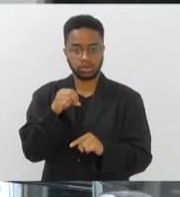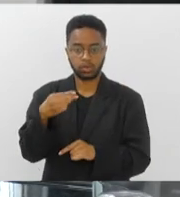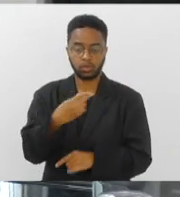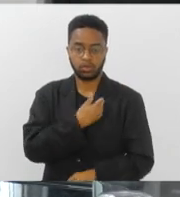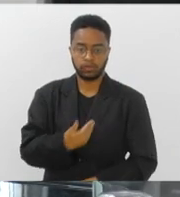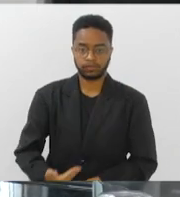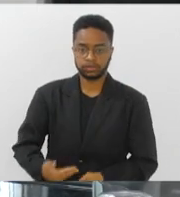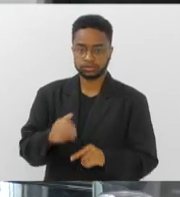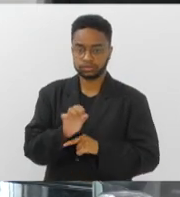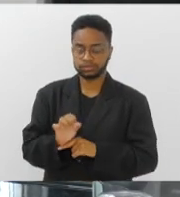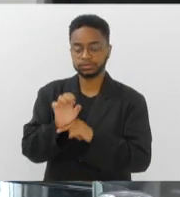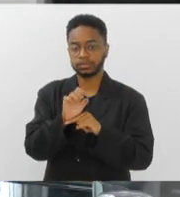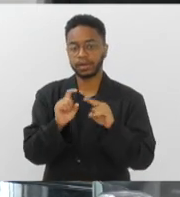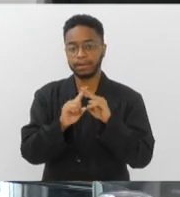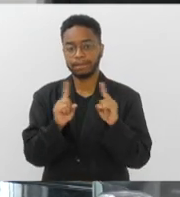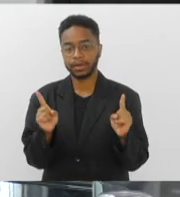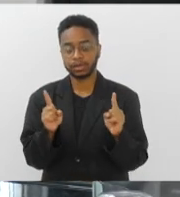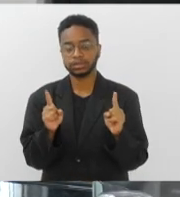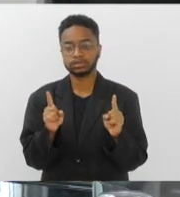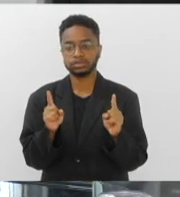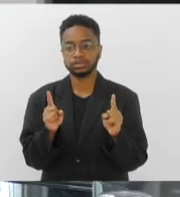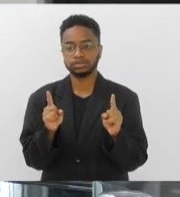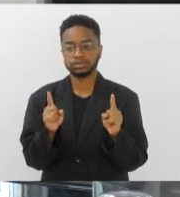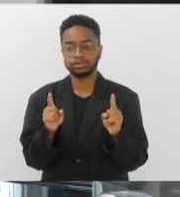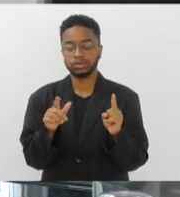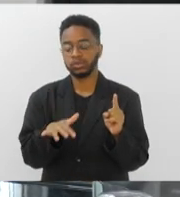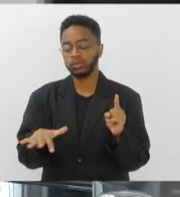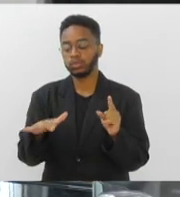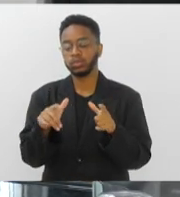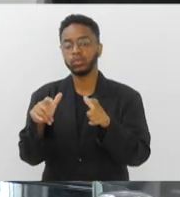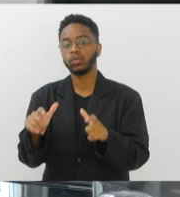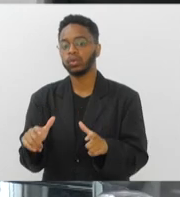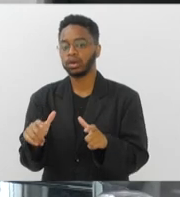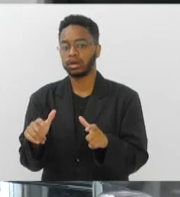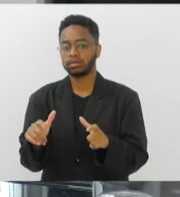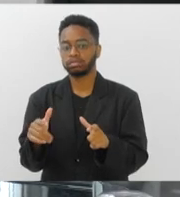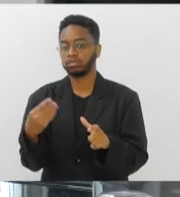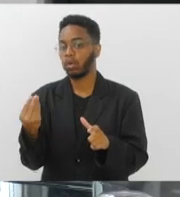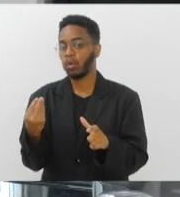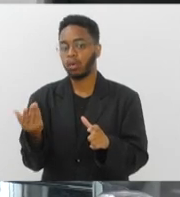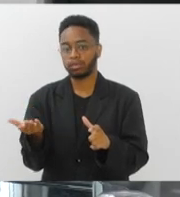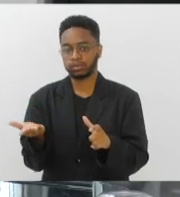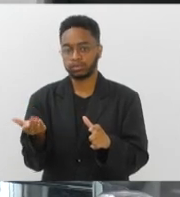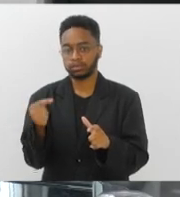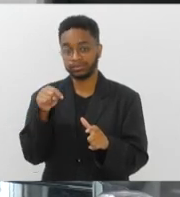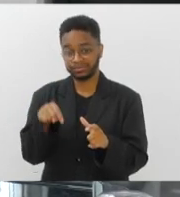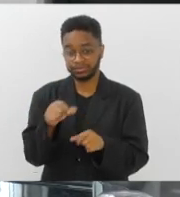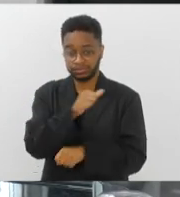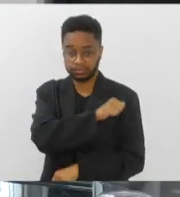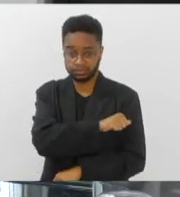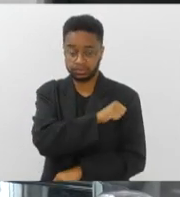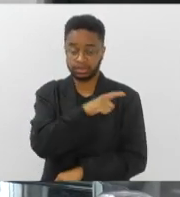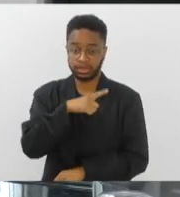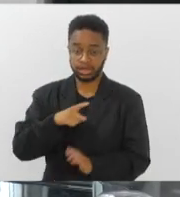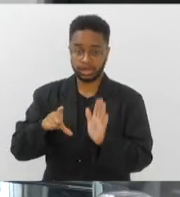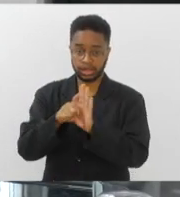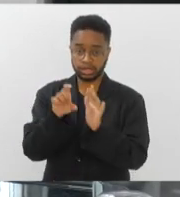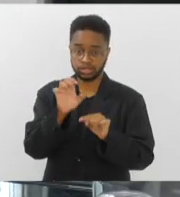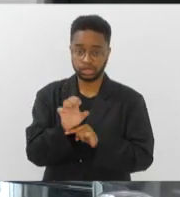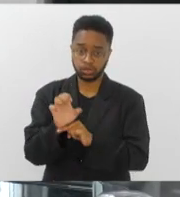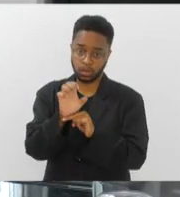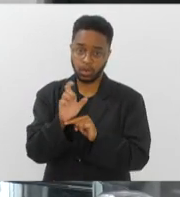estadual. Mas, no âmbito territorial, em todo o território do Rio de Janeiro, a lei estadual há de